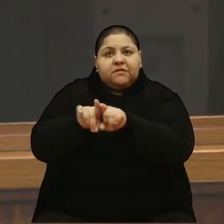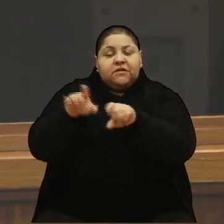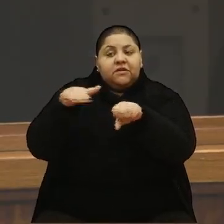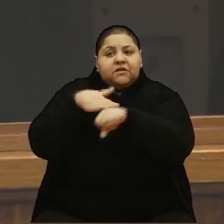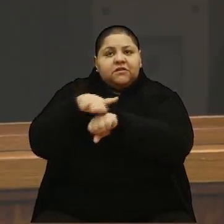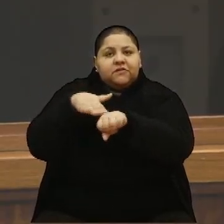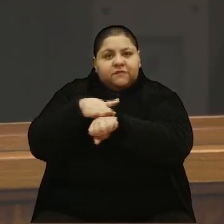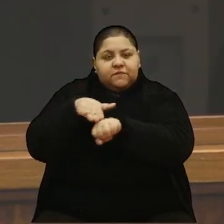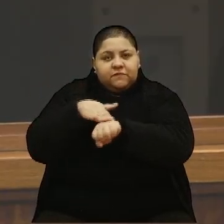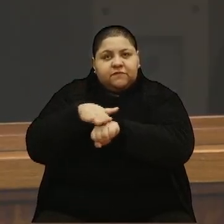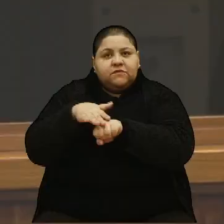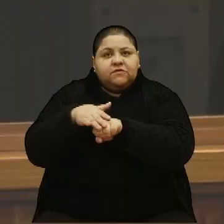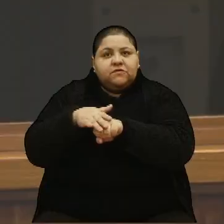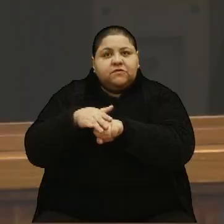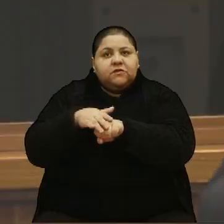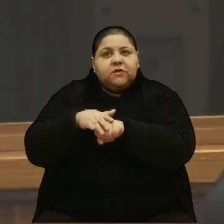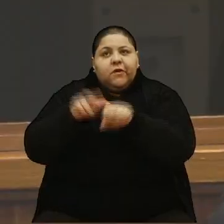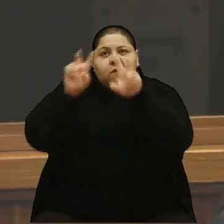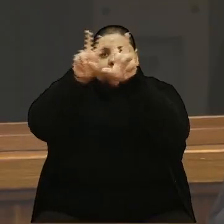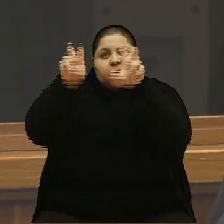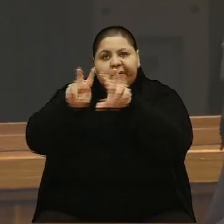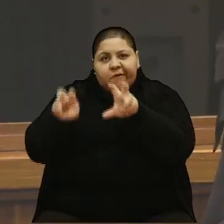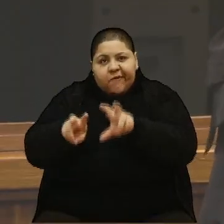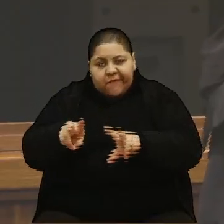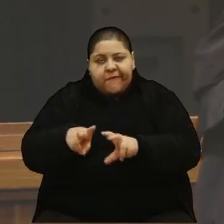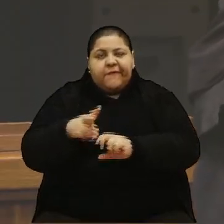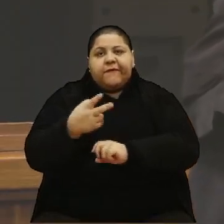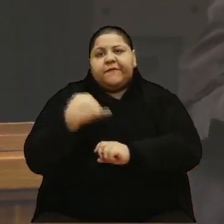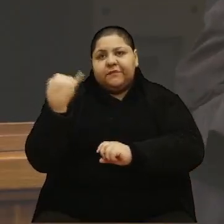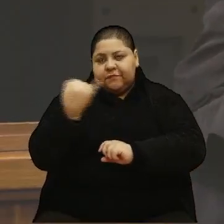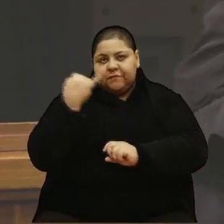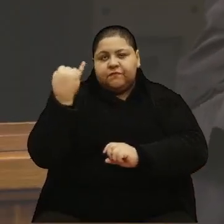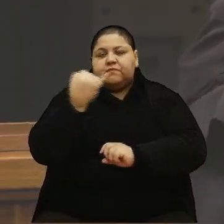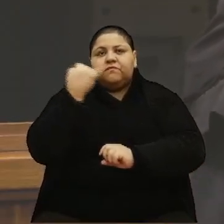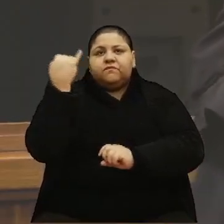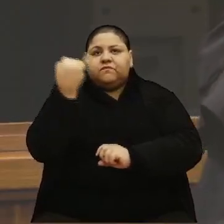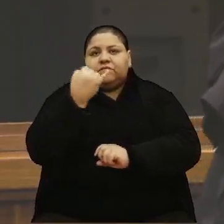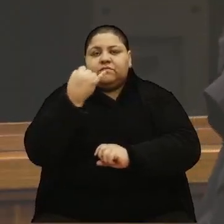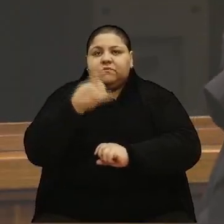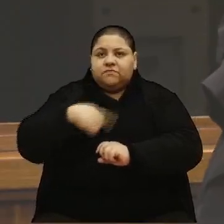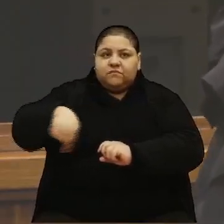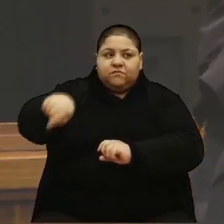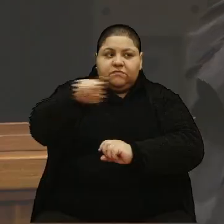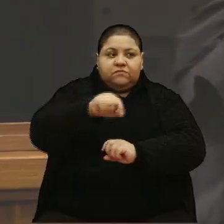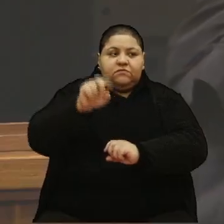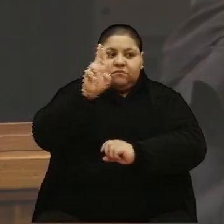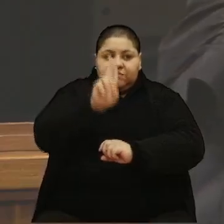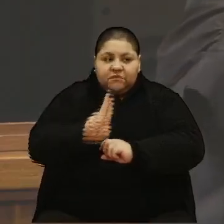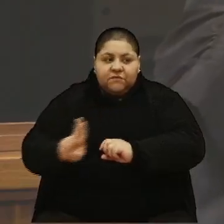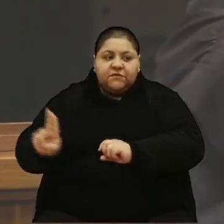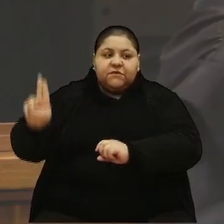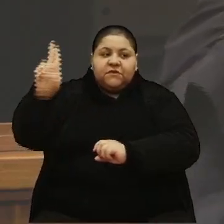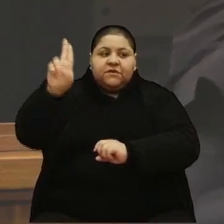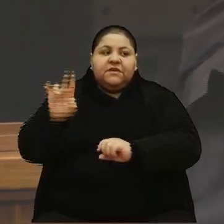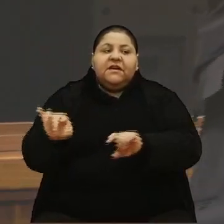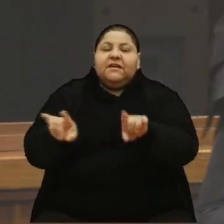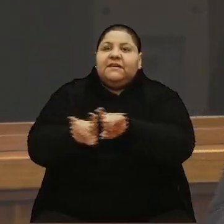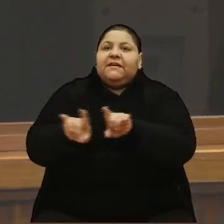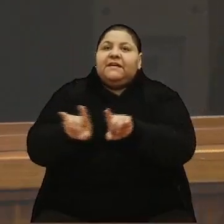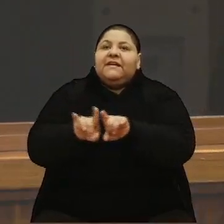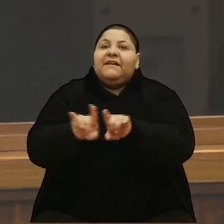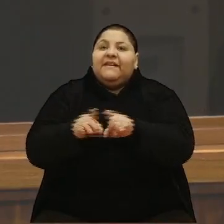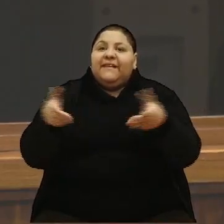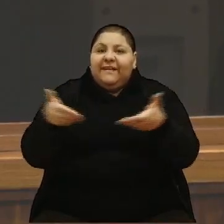conversar sobre vários assuntos, assim, a importância da nossa universidade, muito embora o MEC